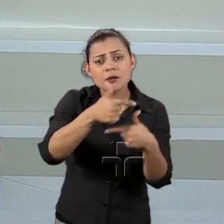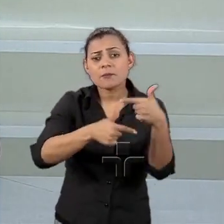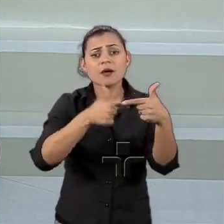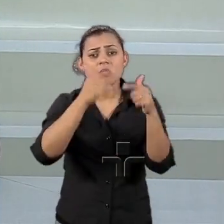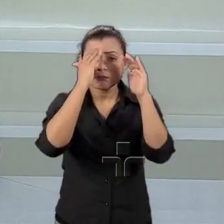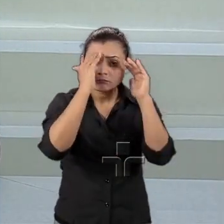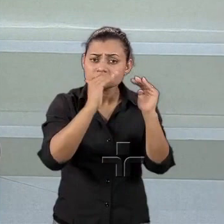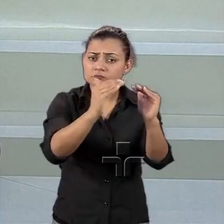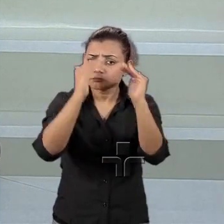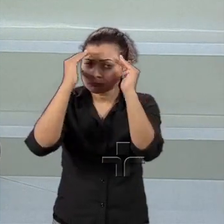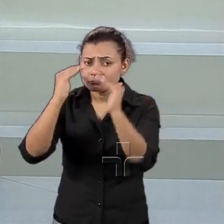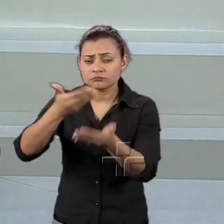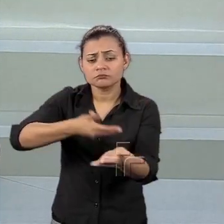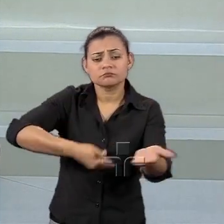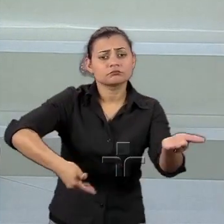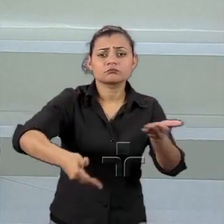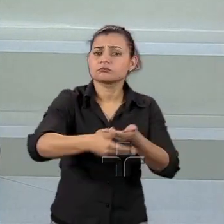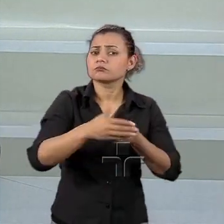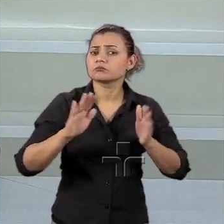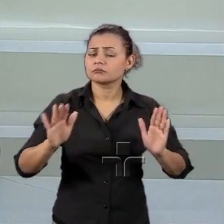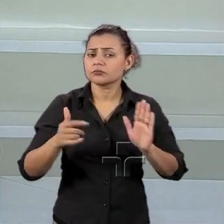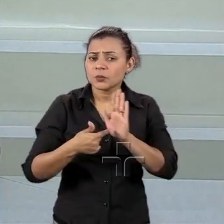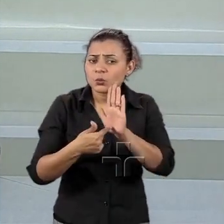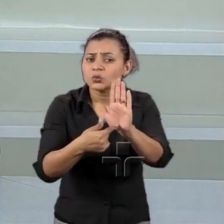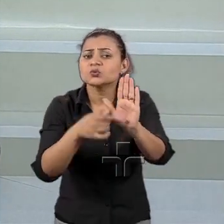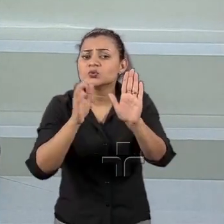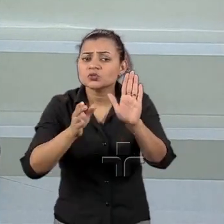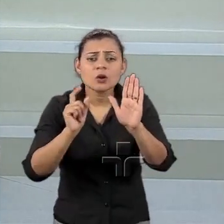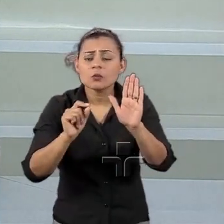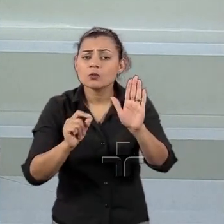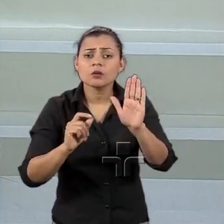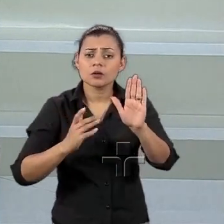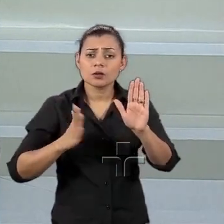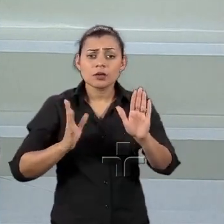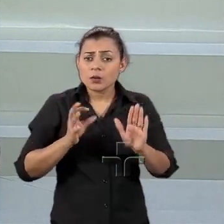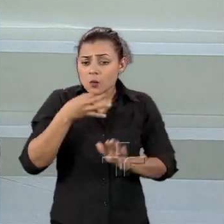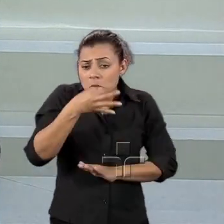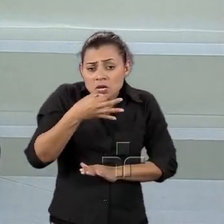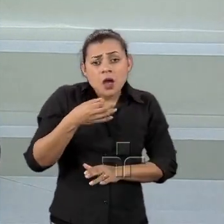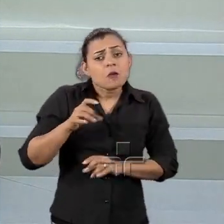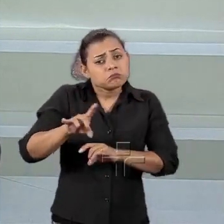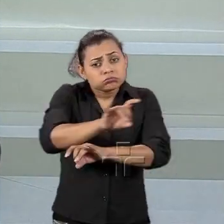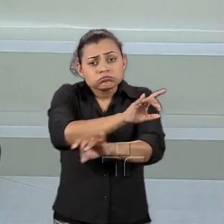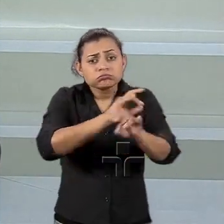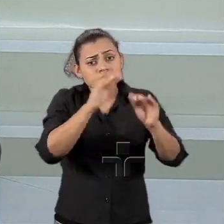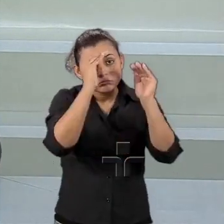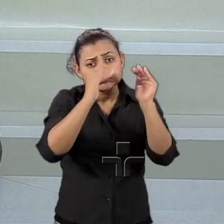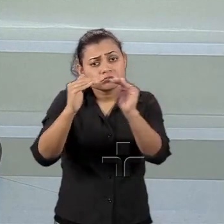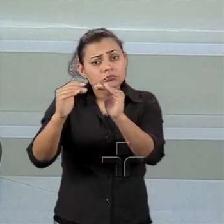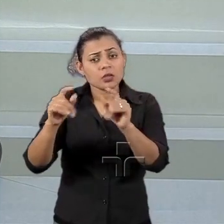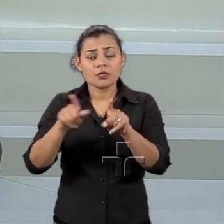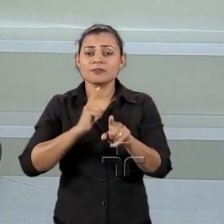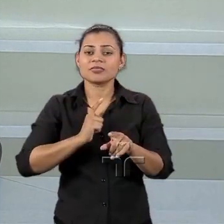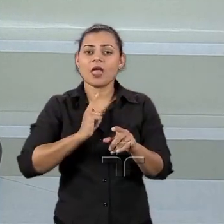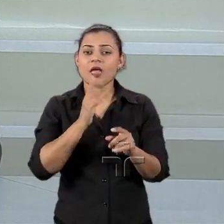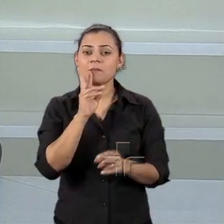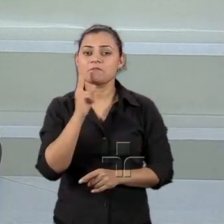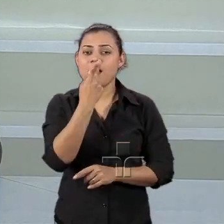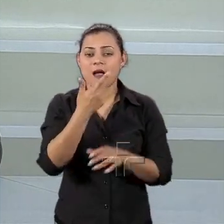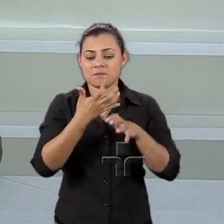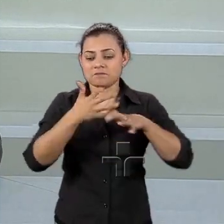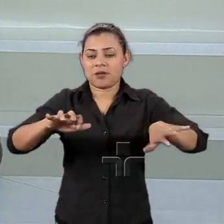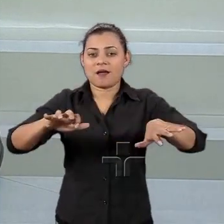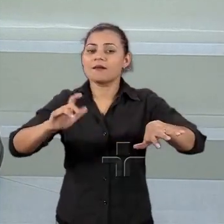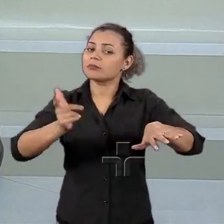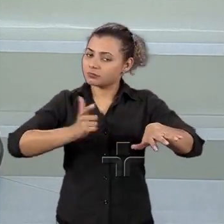que a própria Kátia revelou agora, das condições que ela enxerga e vê, mas eu penso que são antagônicos, são